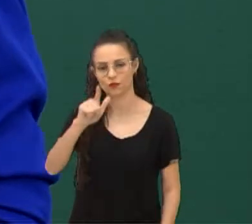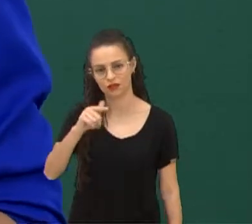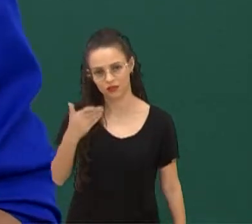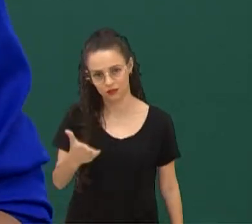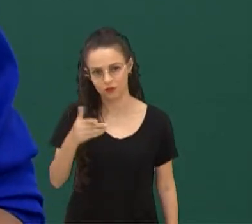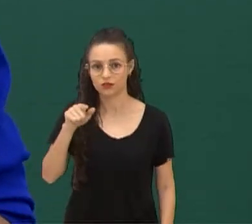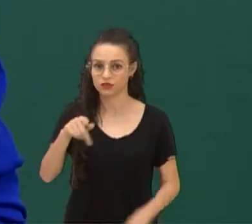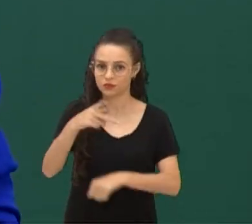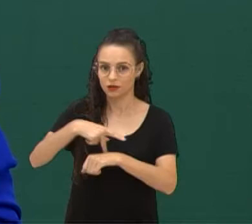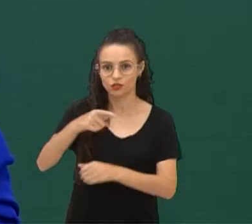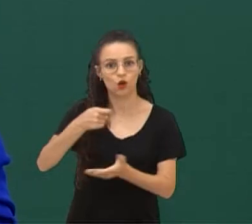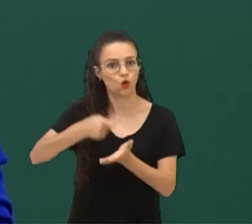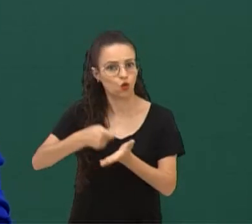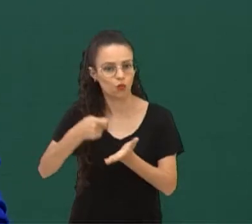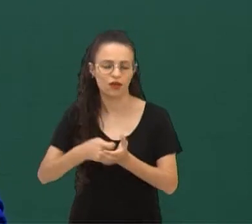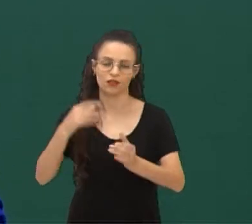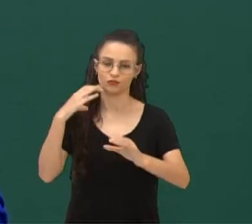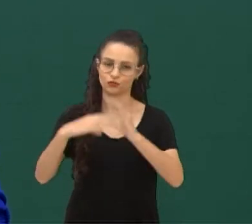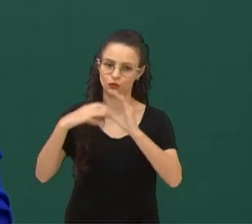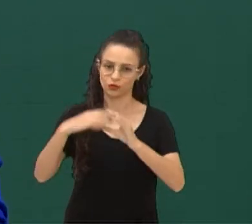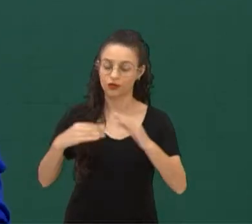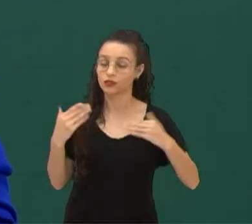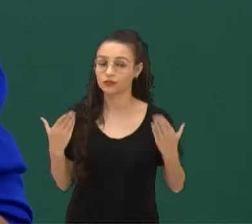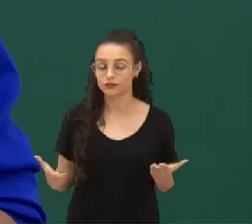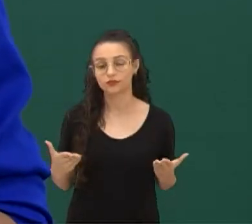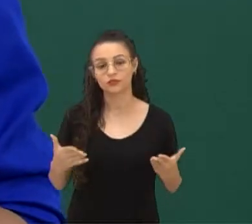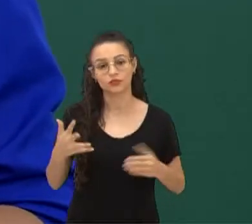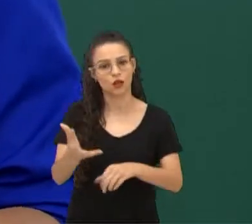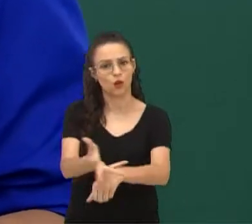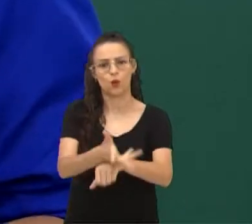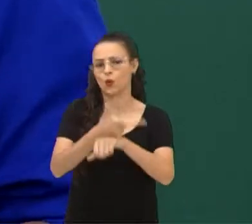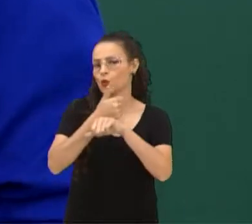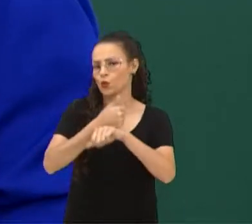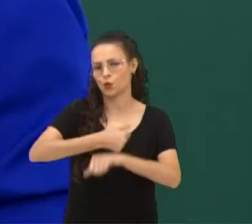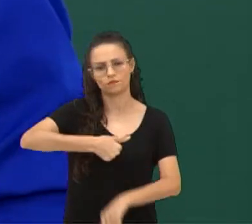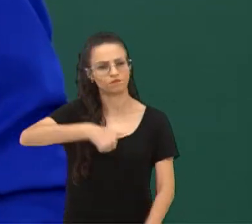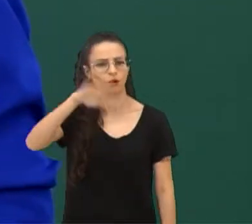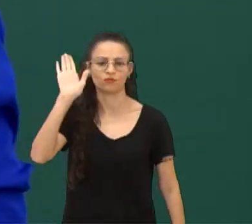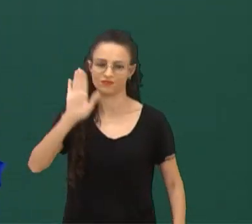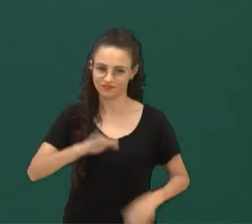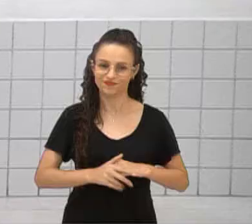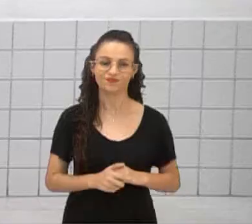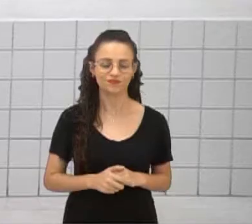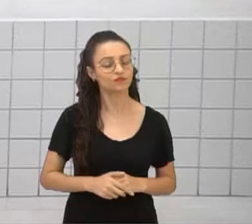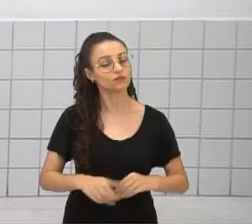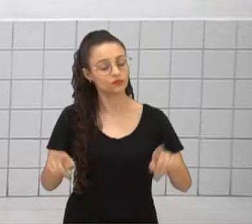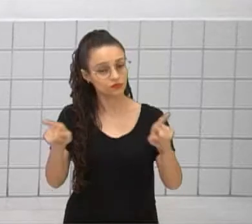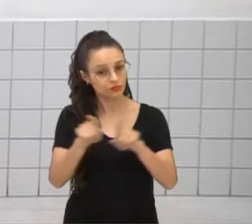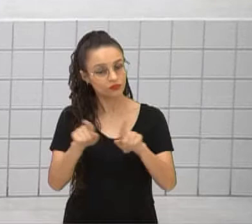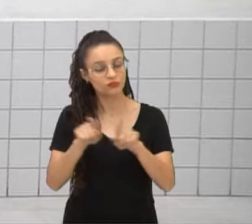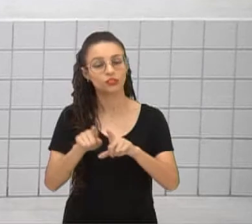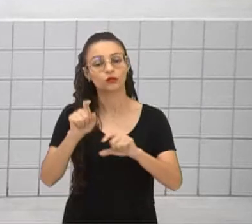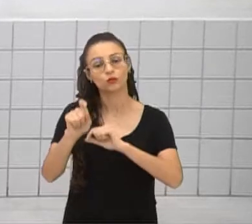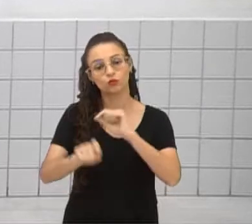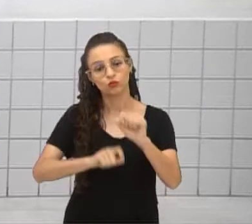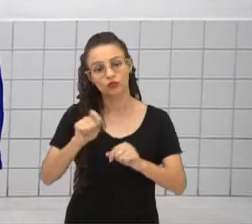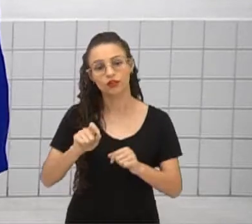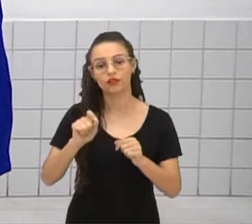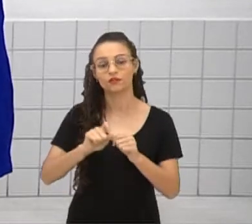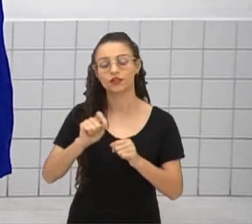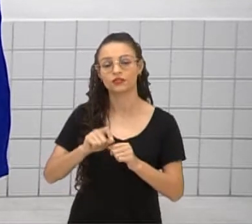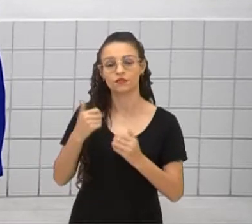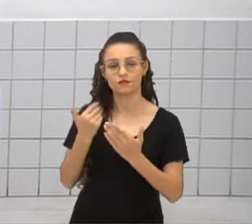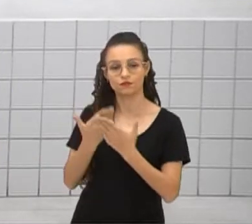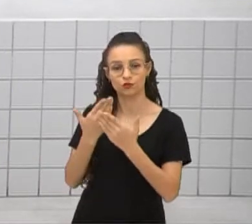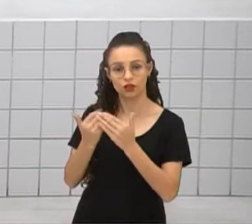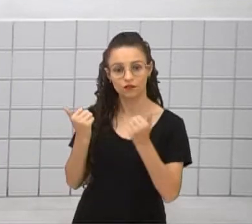fica você obrigada a falar se comunicar bom então acompanha para vai às alturas assim E também o fato de fazer um